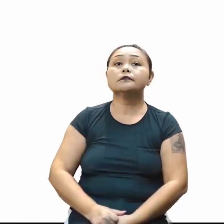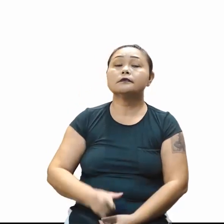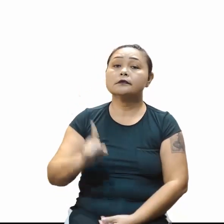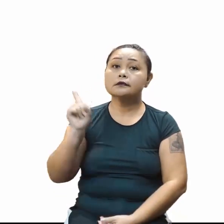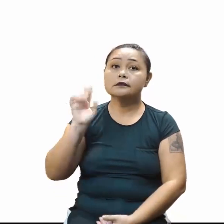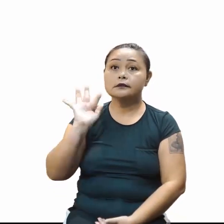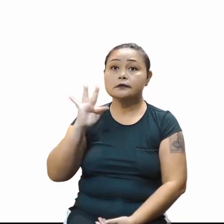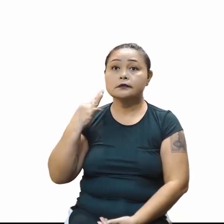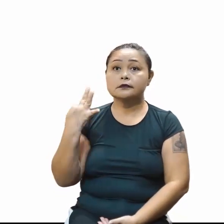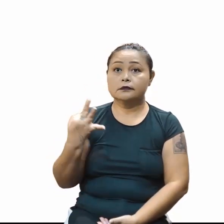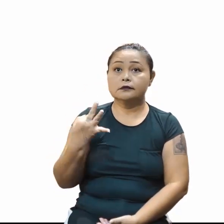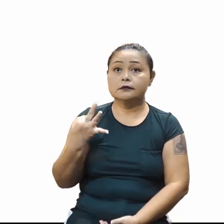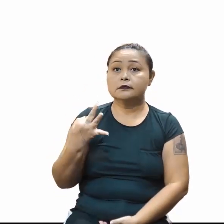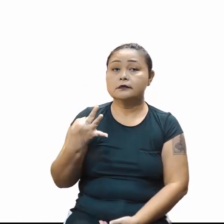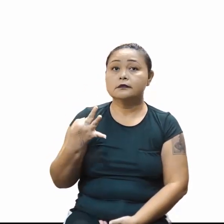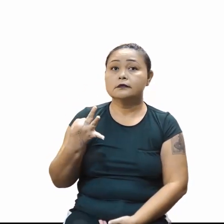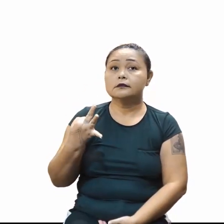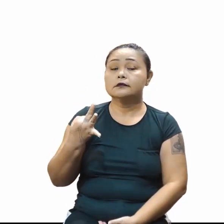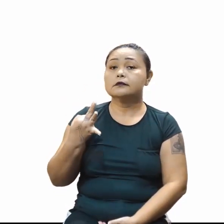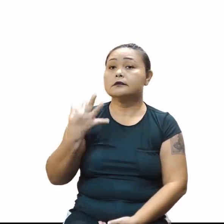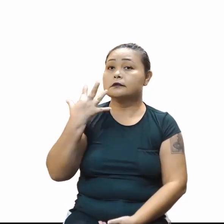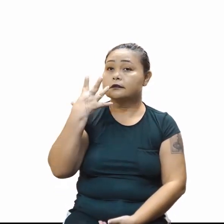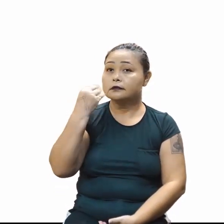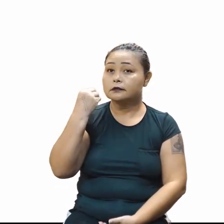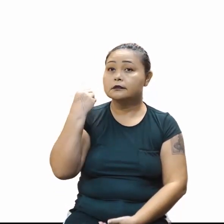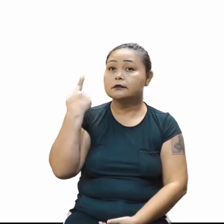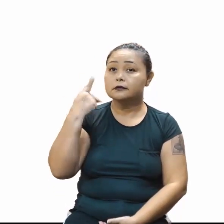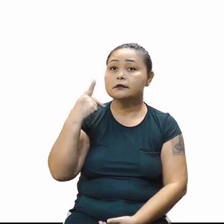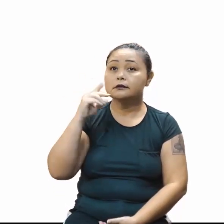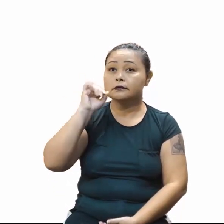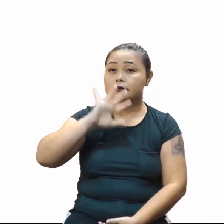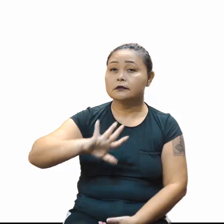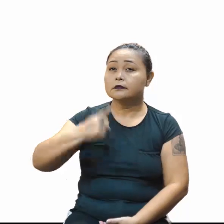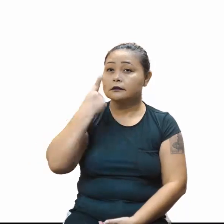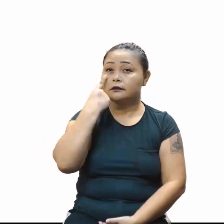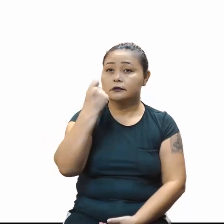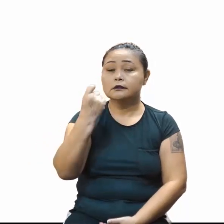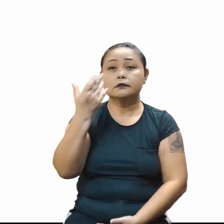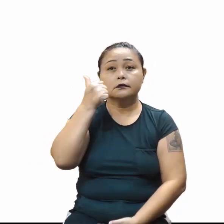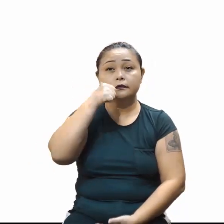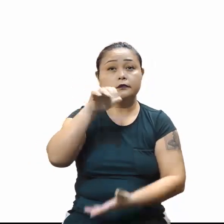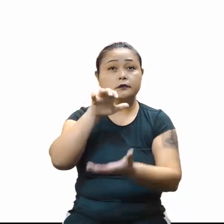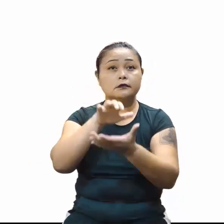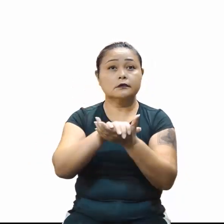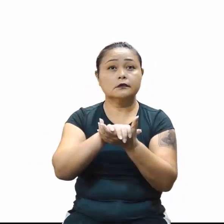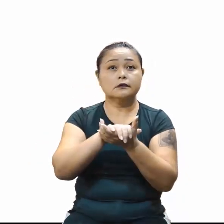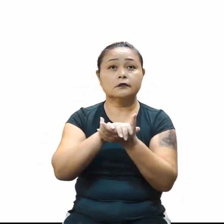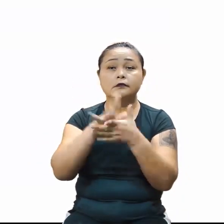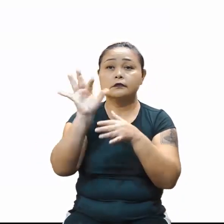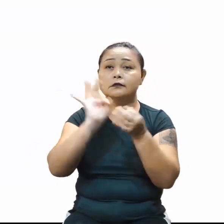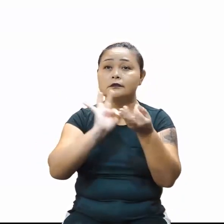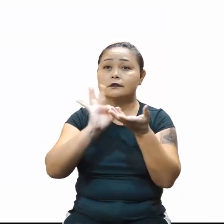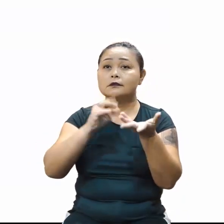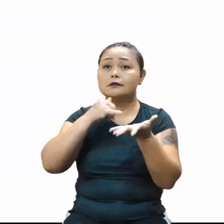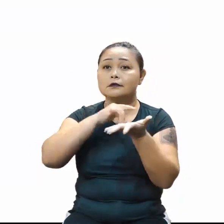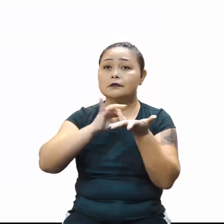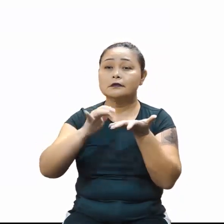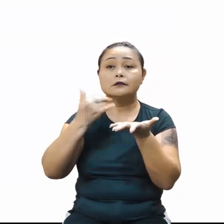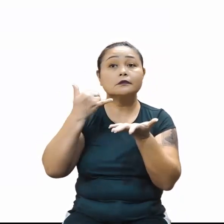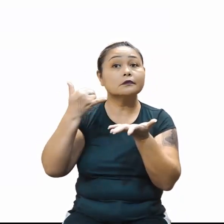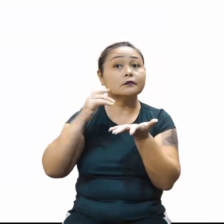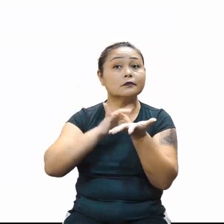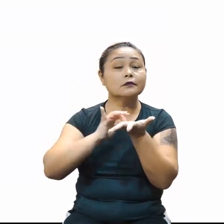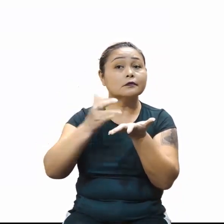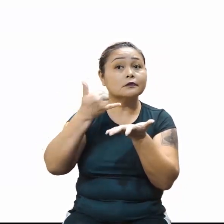Família de Rondon aí, retratada nessa imagem. O interessante é que a esposa dele, ela aprendeu a mexer no telégrafo, porque